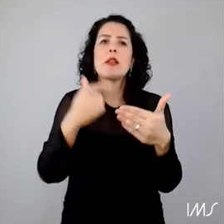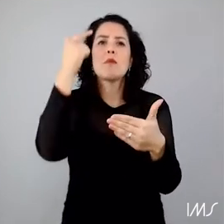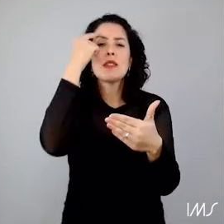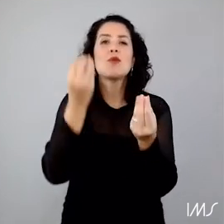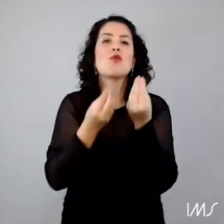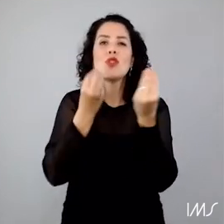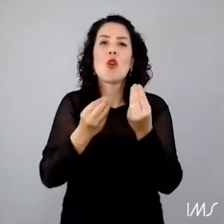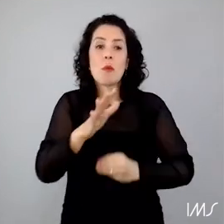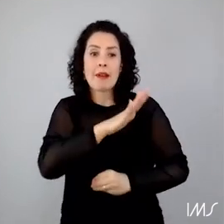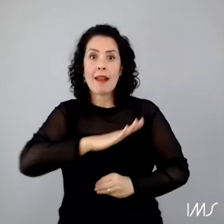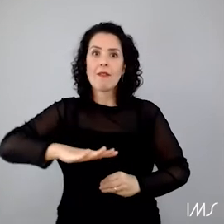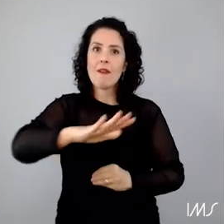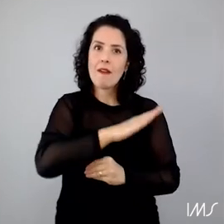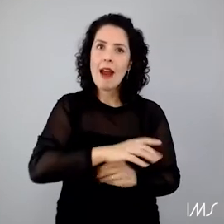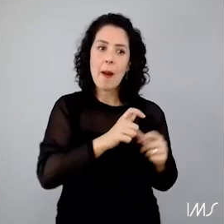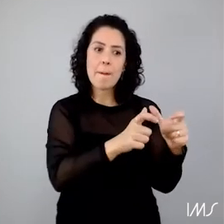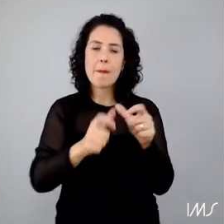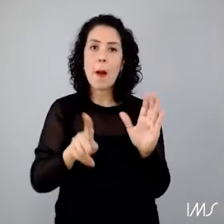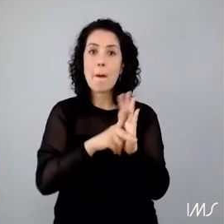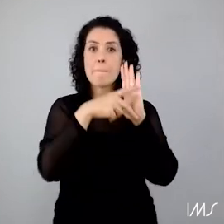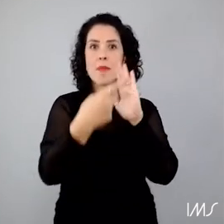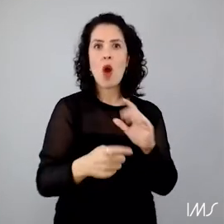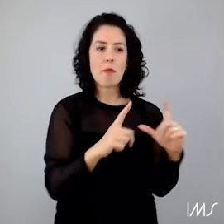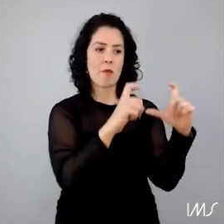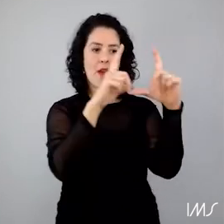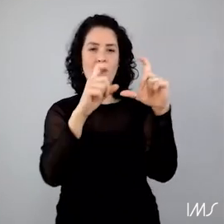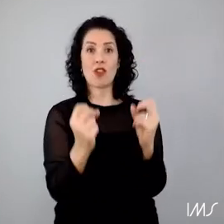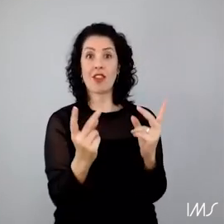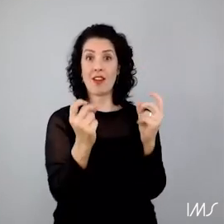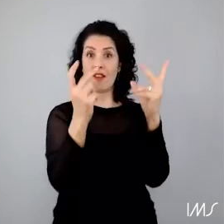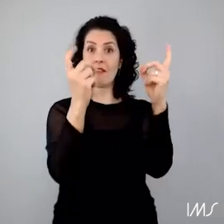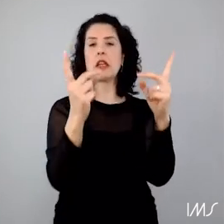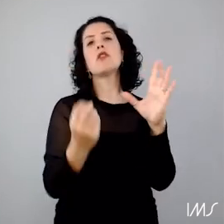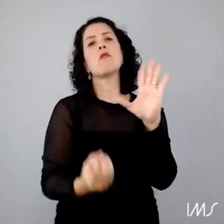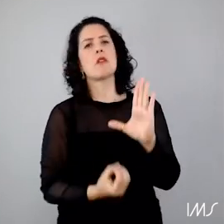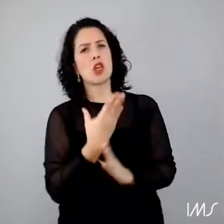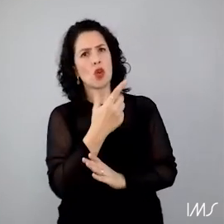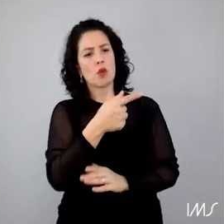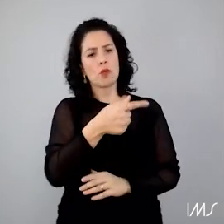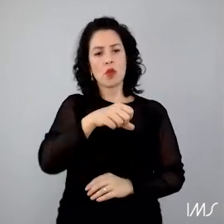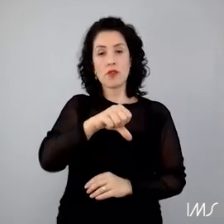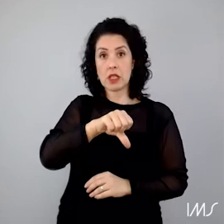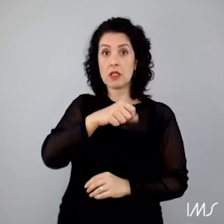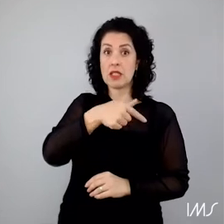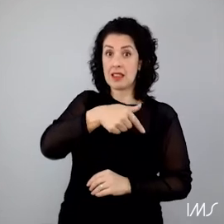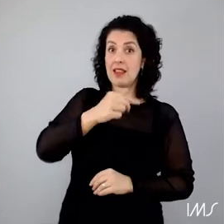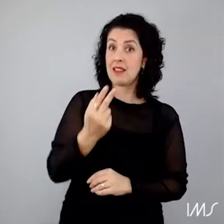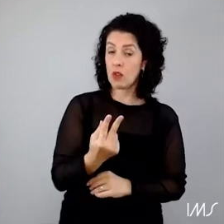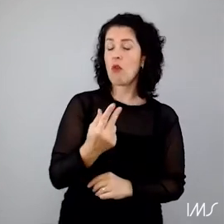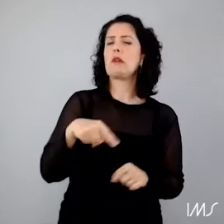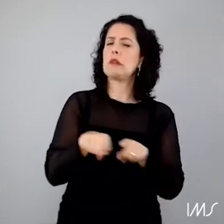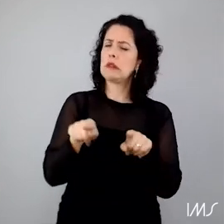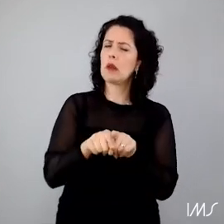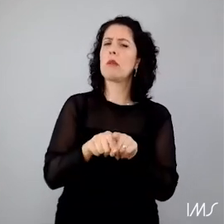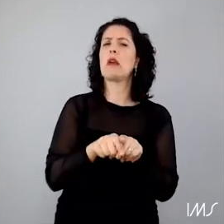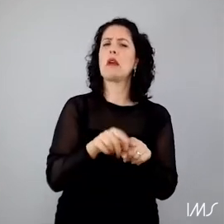da Fotogaleria, entidade criada em 1971-72 por fotógrafos de